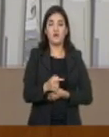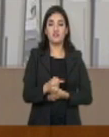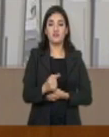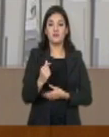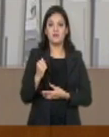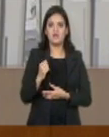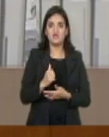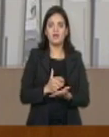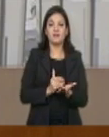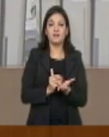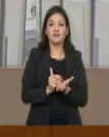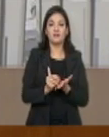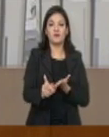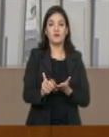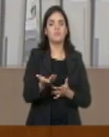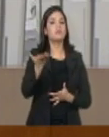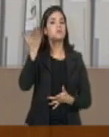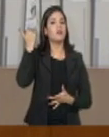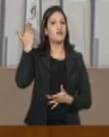de impunidade,